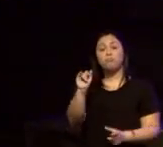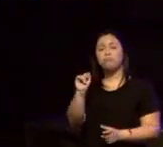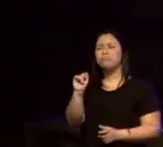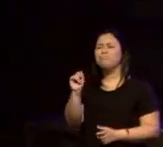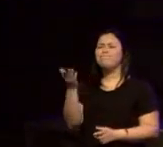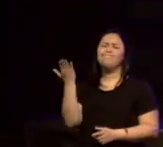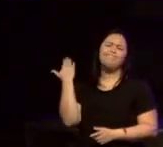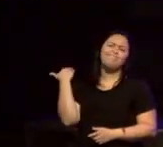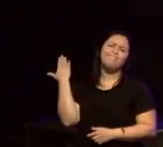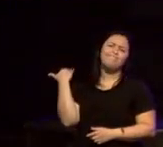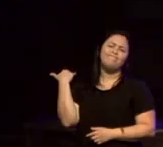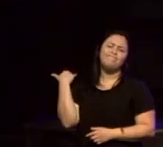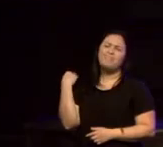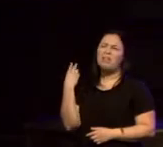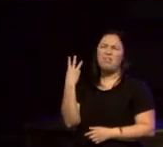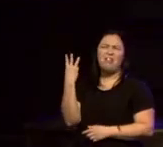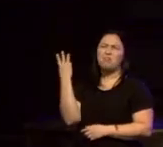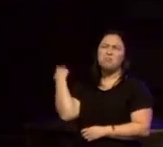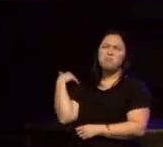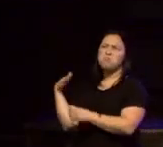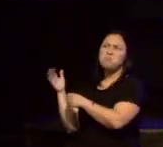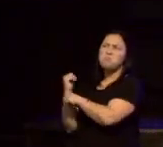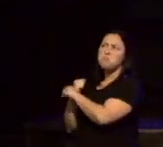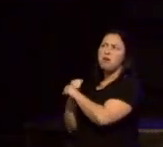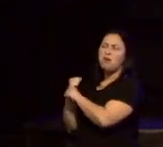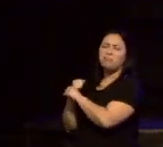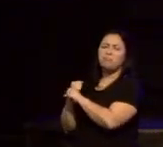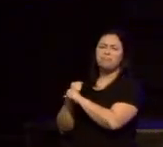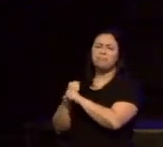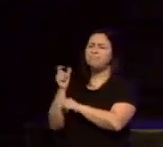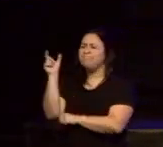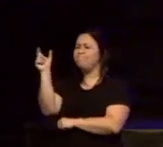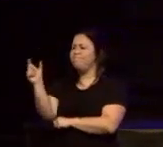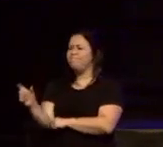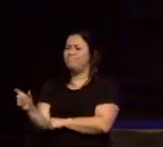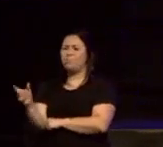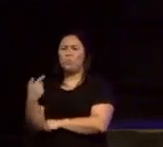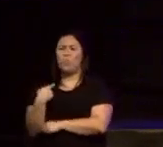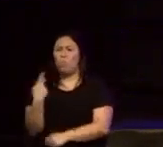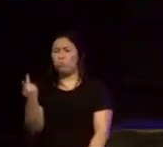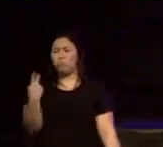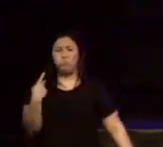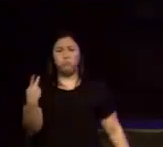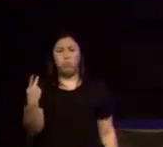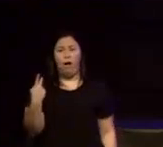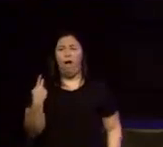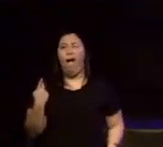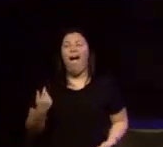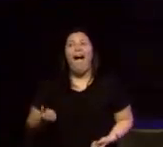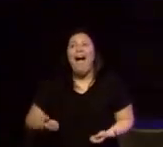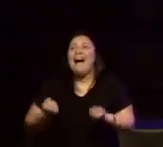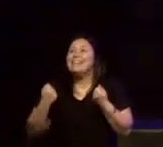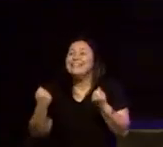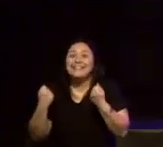um dia, 3 anos atrás, para ser sincero, estavam como eu e você, vibrantes na presença de